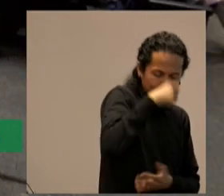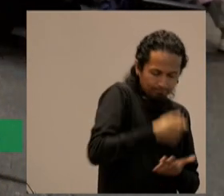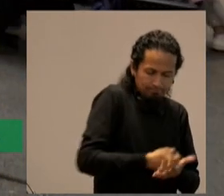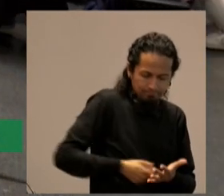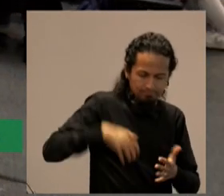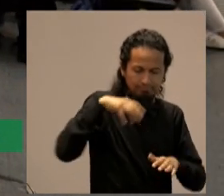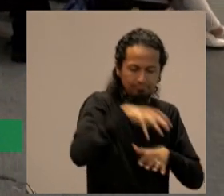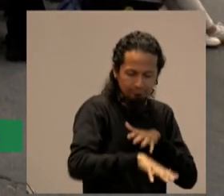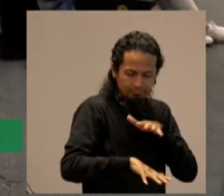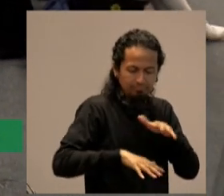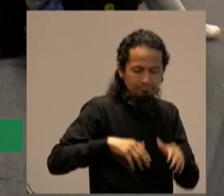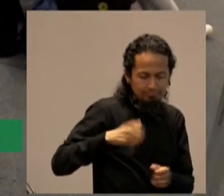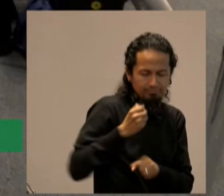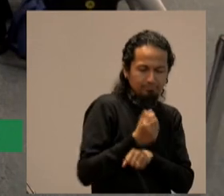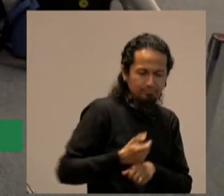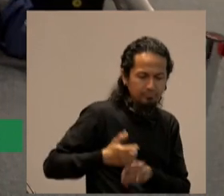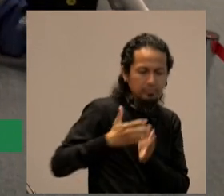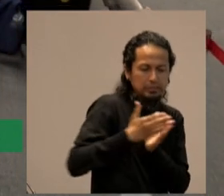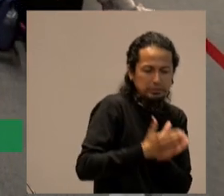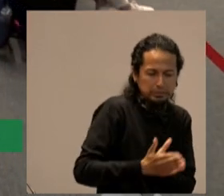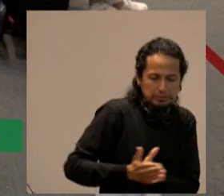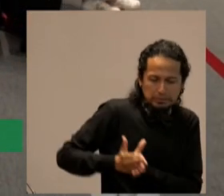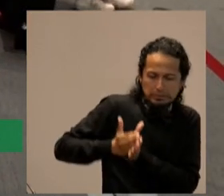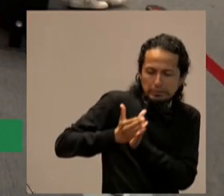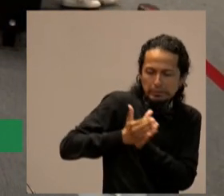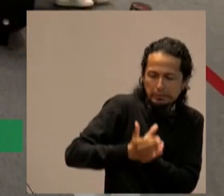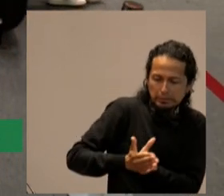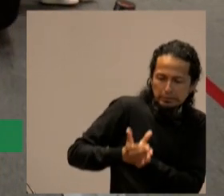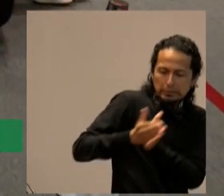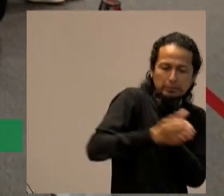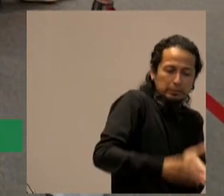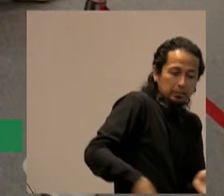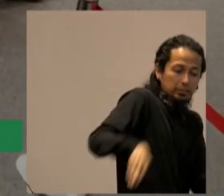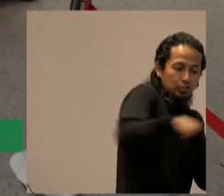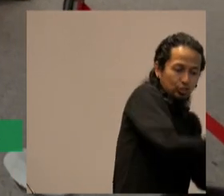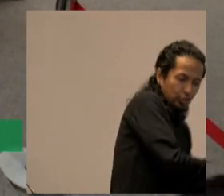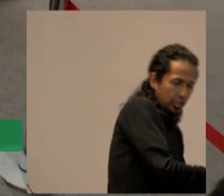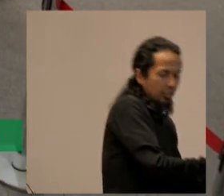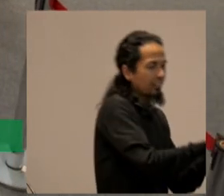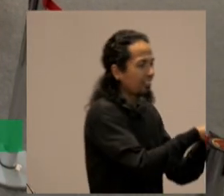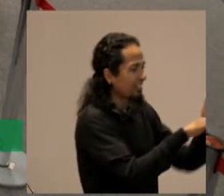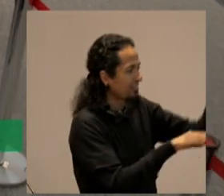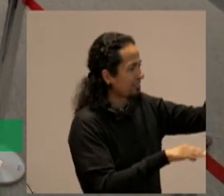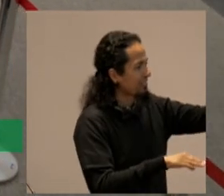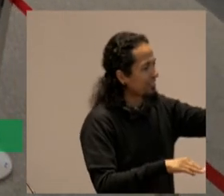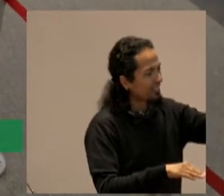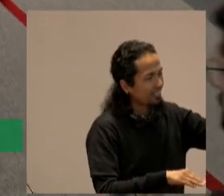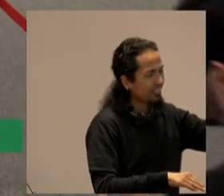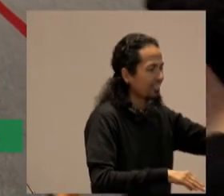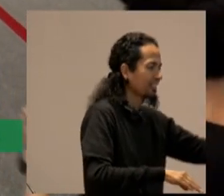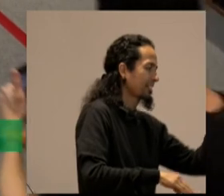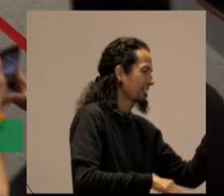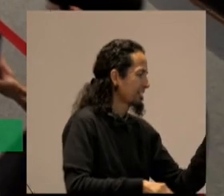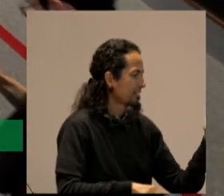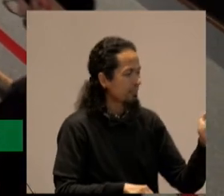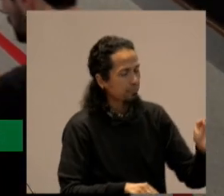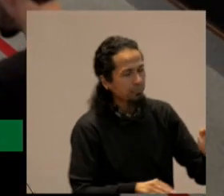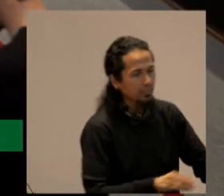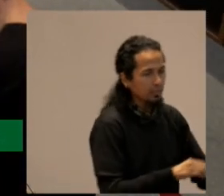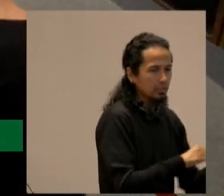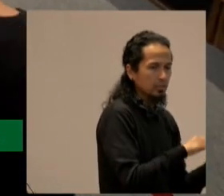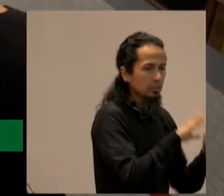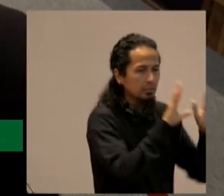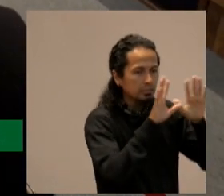sobrevivente do navio que descobriu o Brasil, foi o negro quem viu